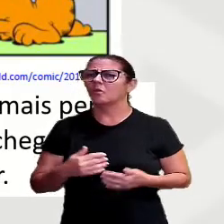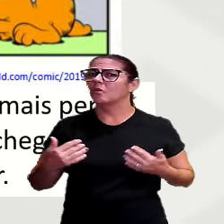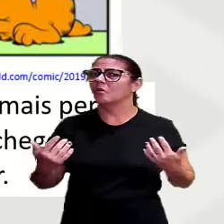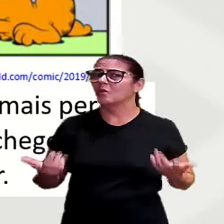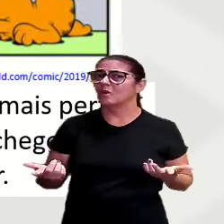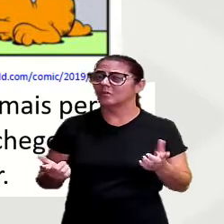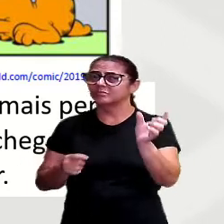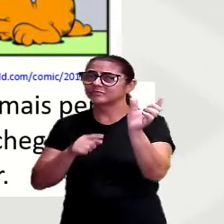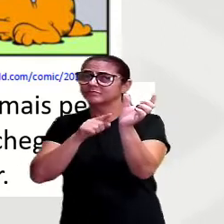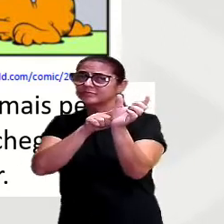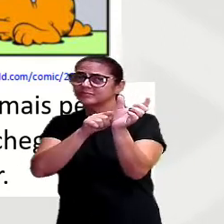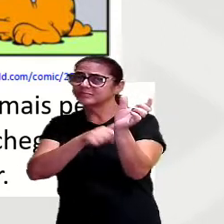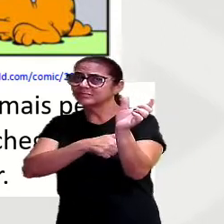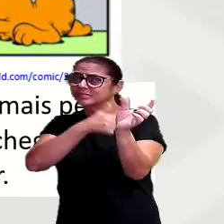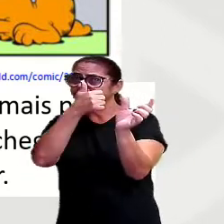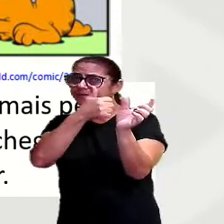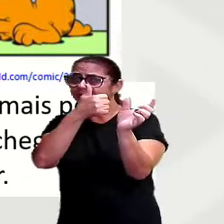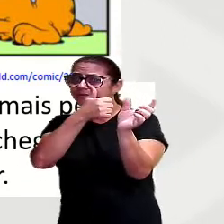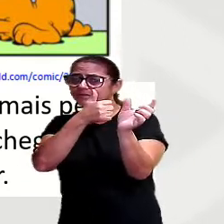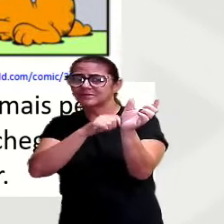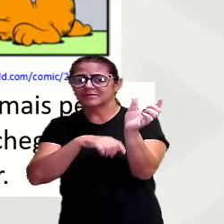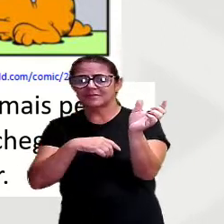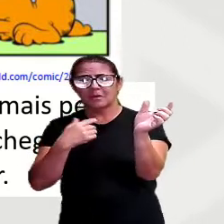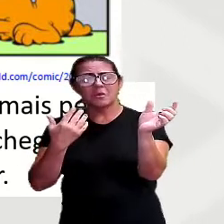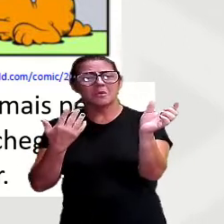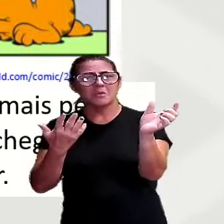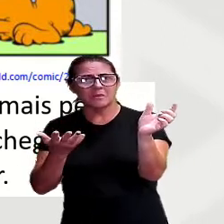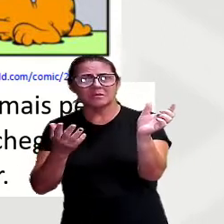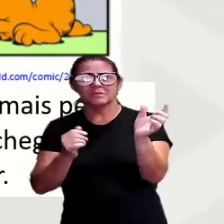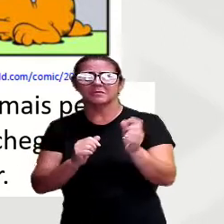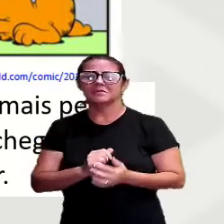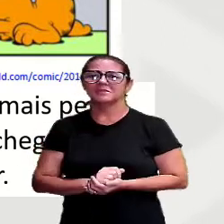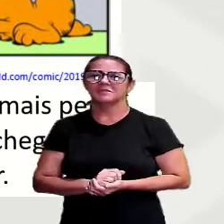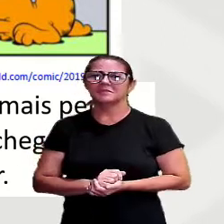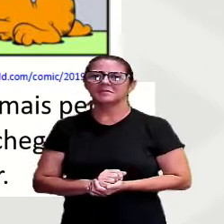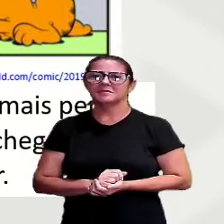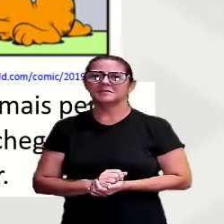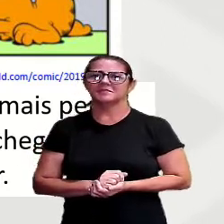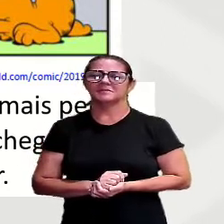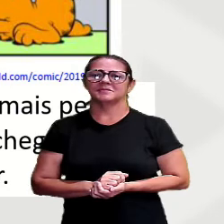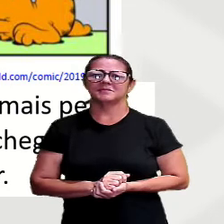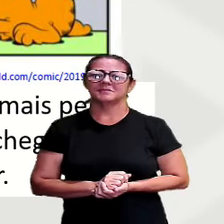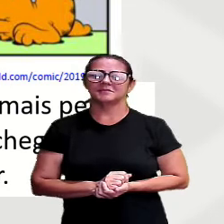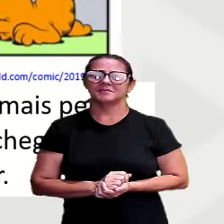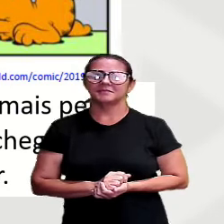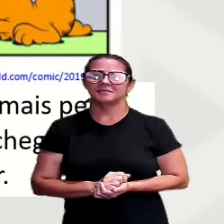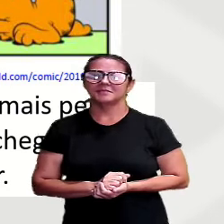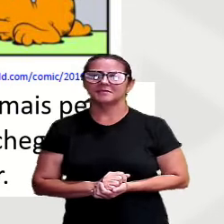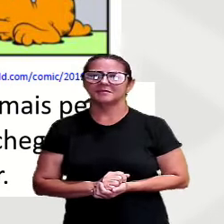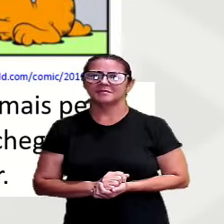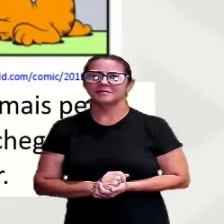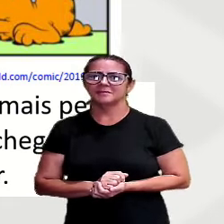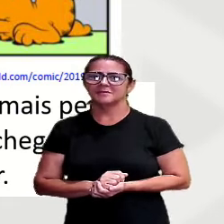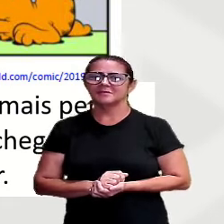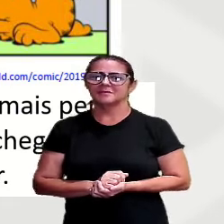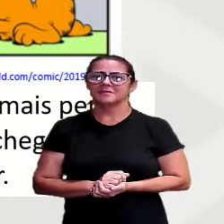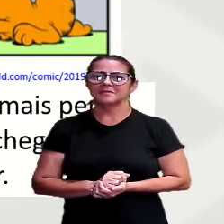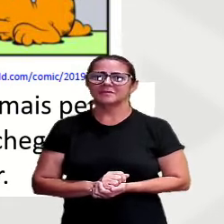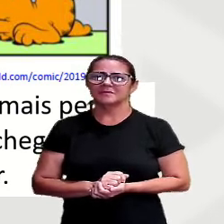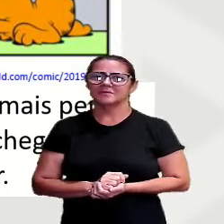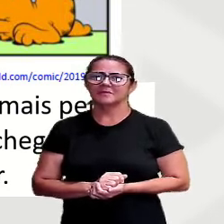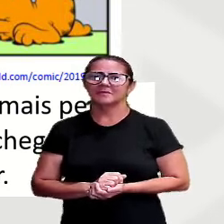primeiro quadrinho. Eita, tá na tela aí, gente. Então, ó, Sometimes I let my mind wander quer dizer nada mais,